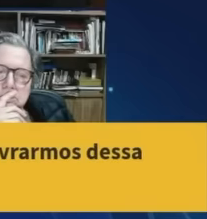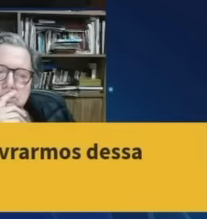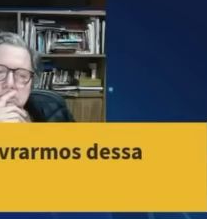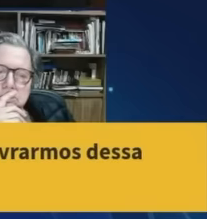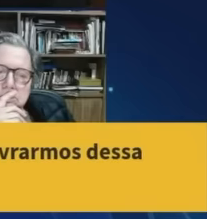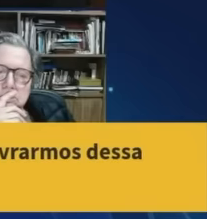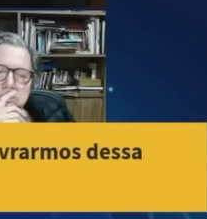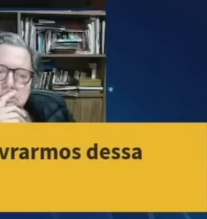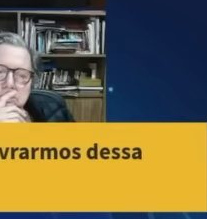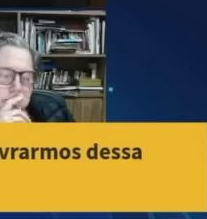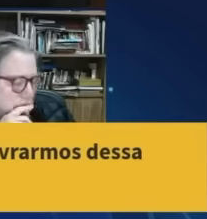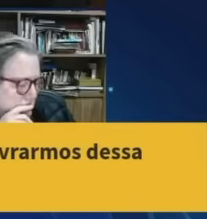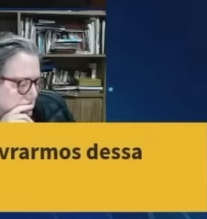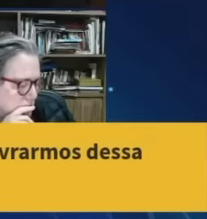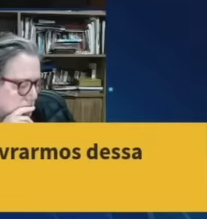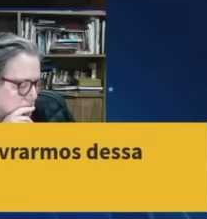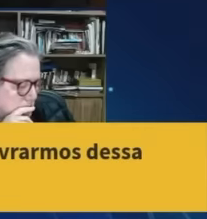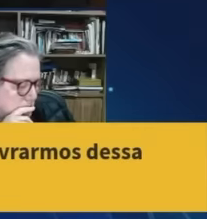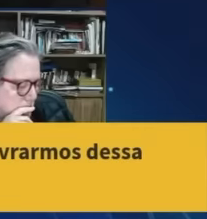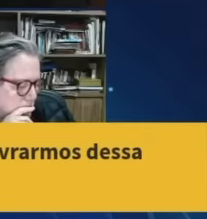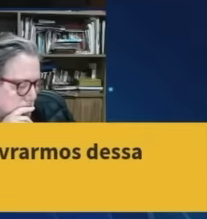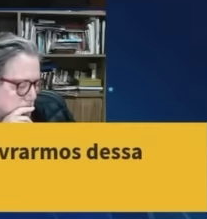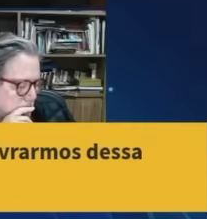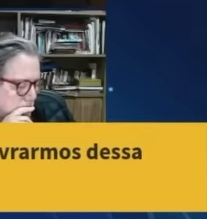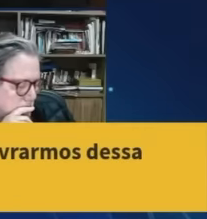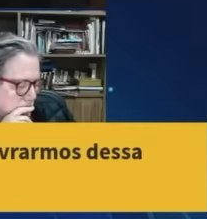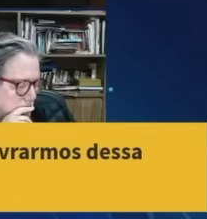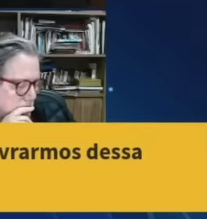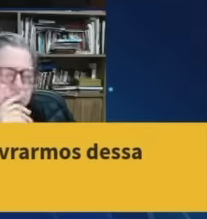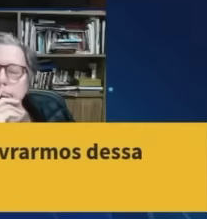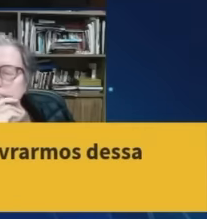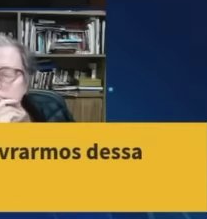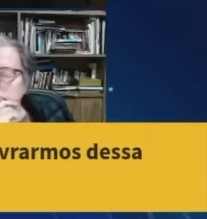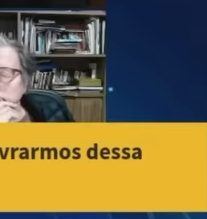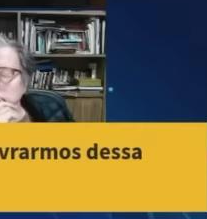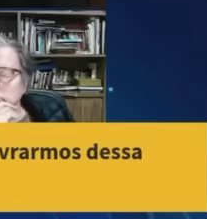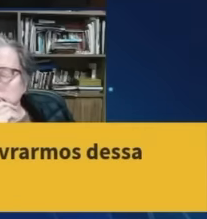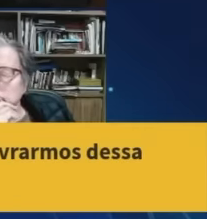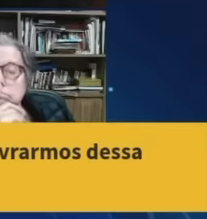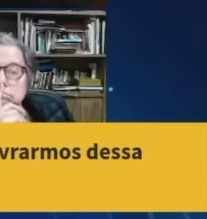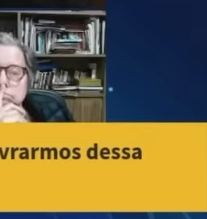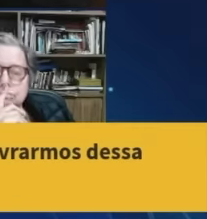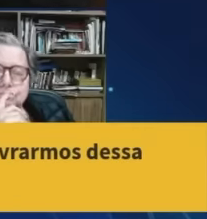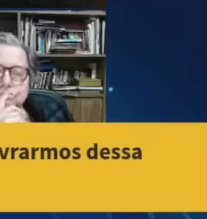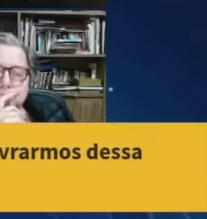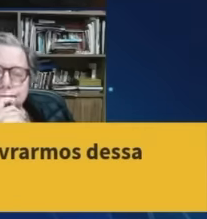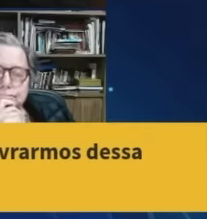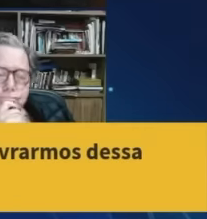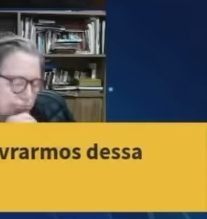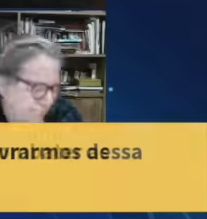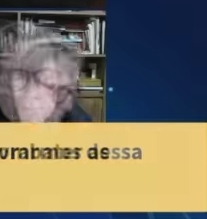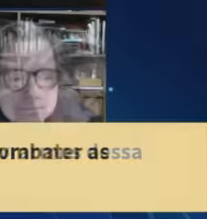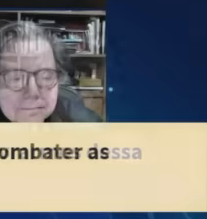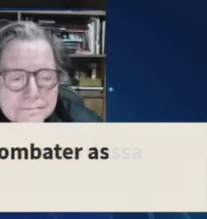é só a nova arquitetura financeira mundial, mas essa discussão toda sobre um novo ordenamento político e econômico mundial, essa